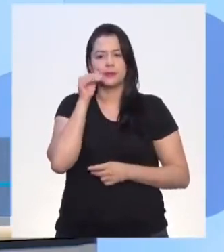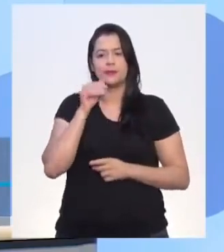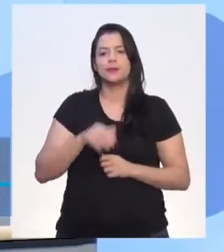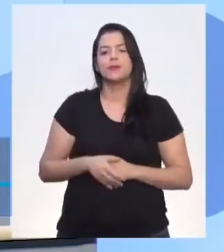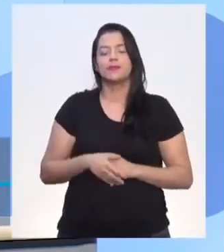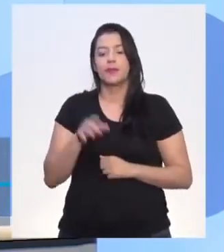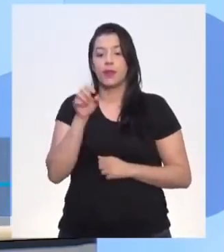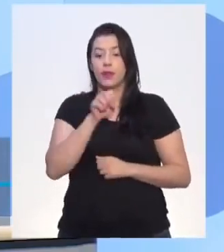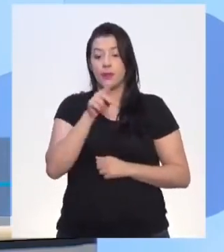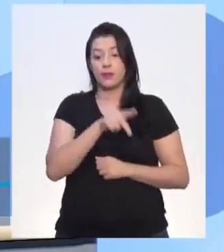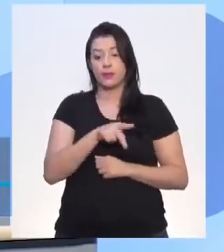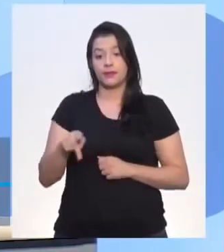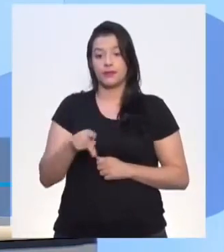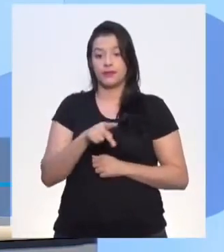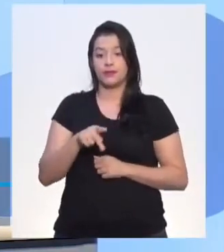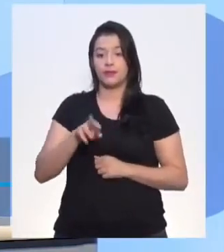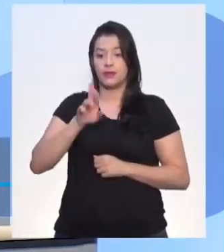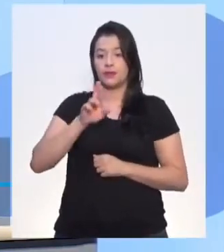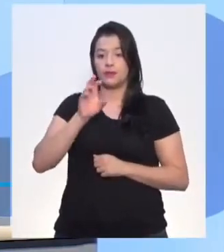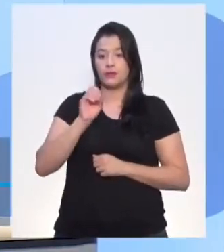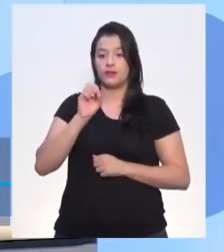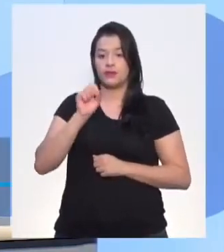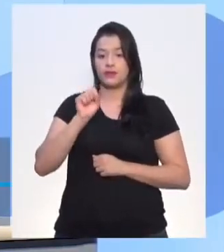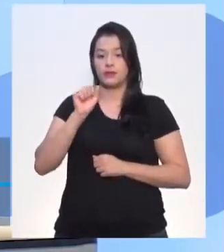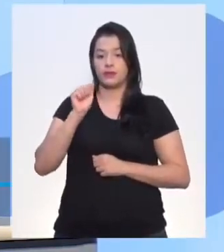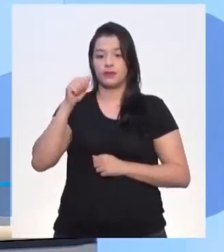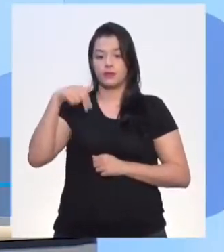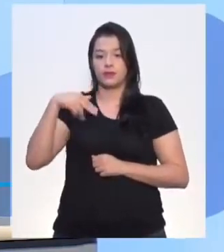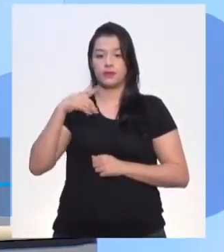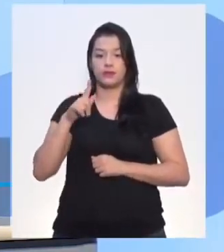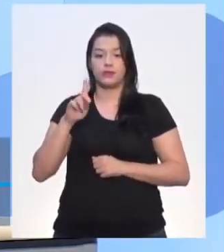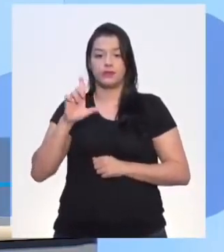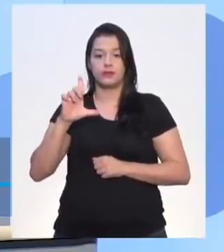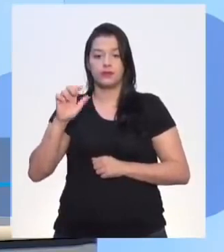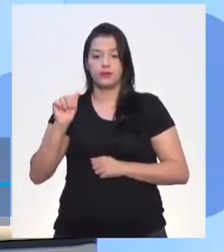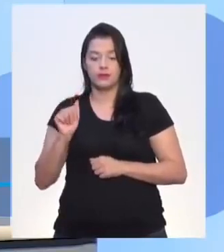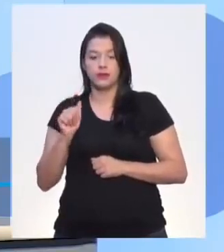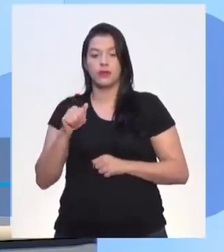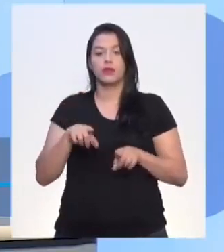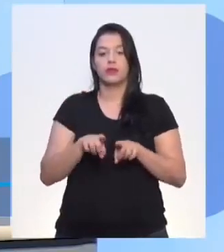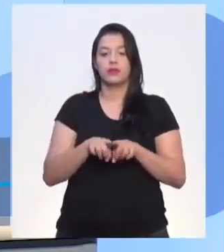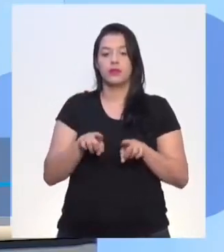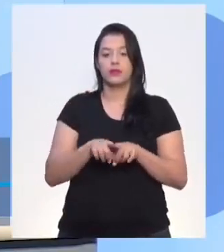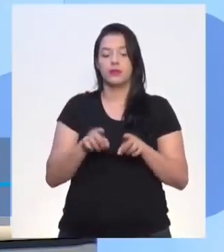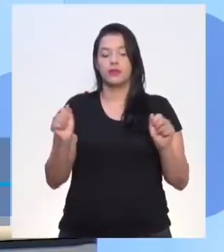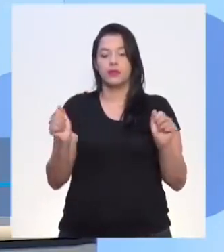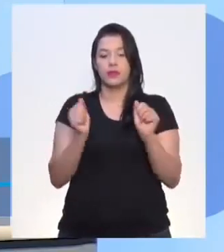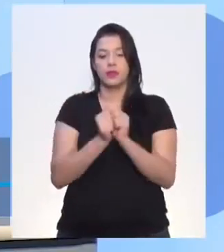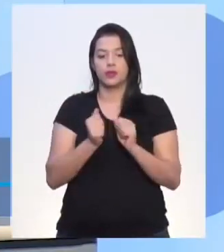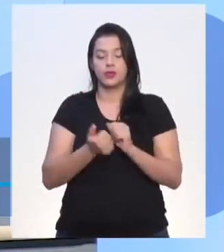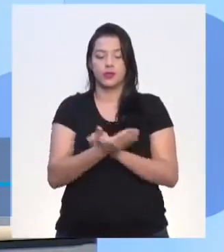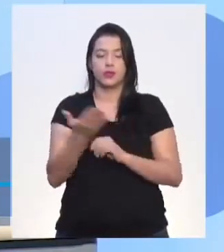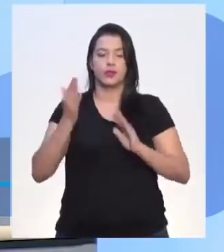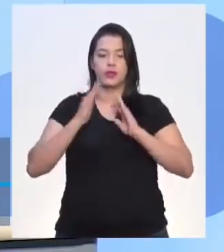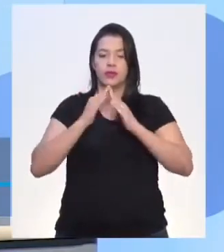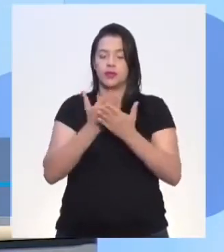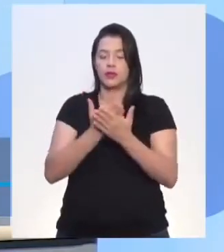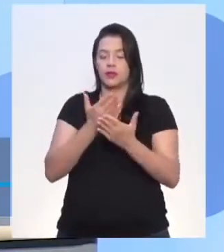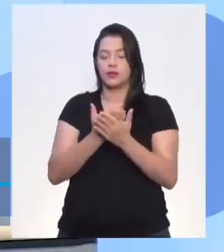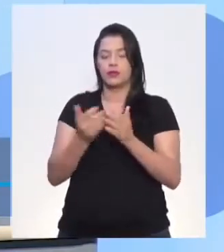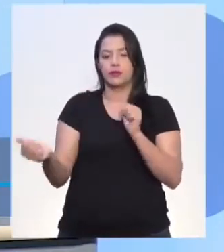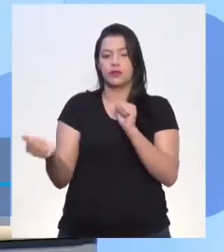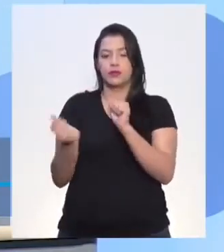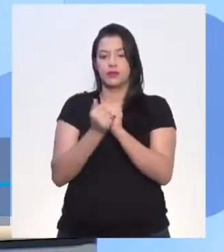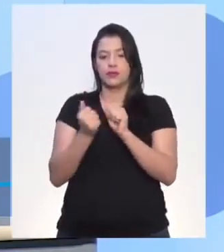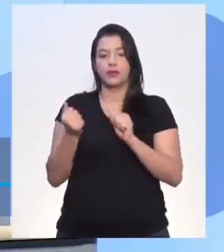o pessoal lá da Escola José Umeto, lá de Araras. E o pessoal que está com a Rosângela, né, os alunos, estudantes,